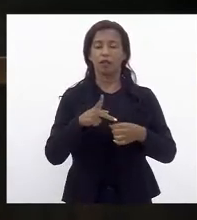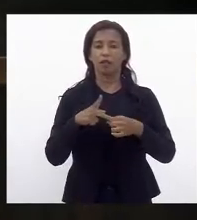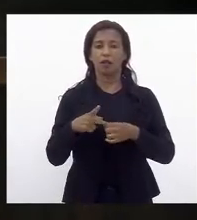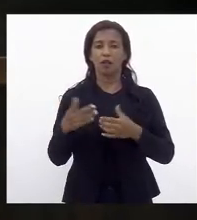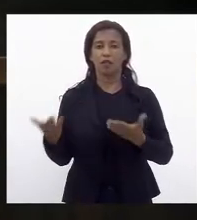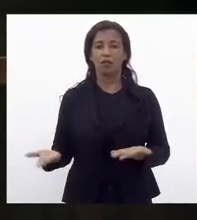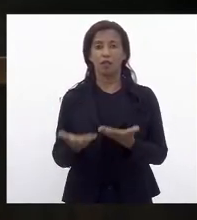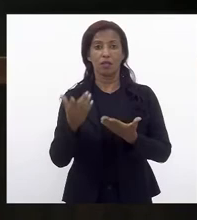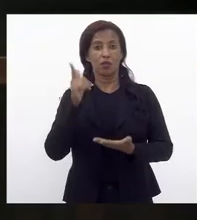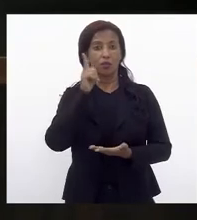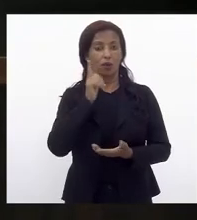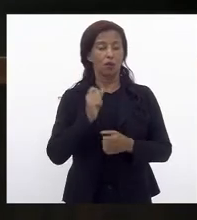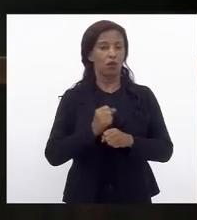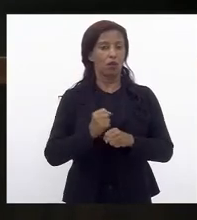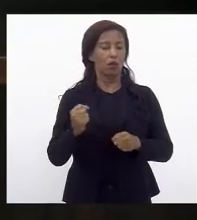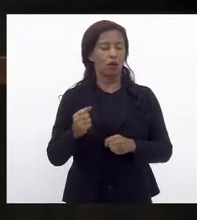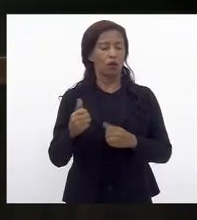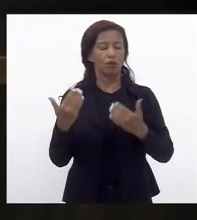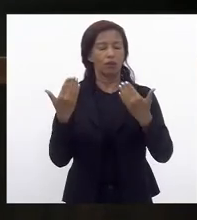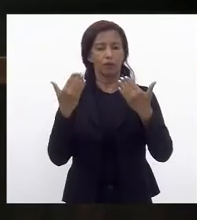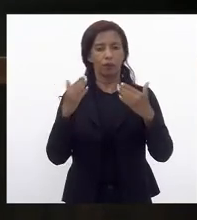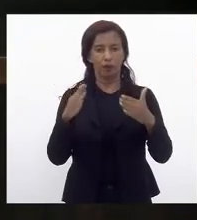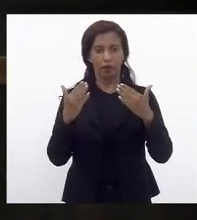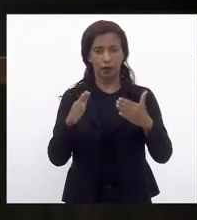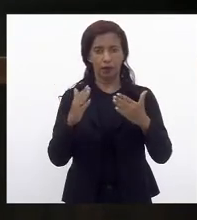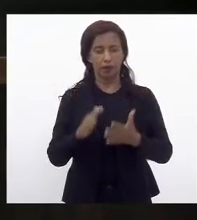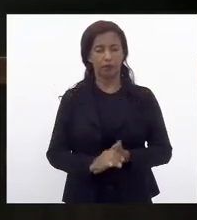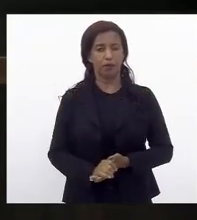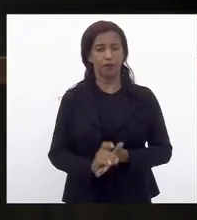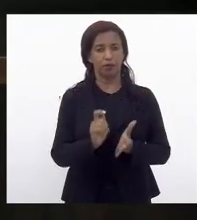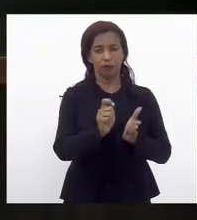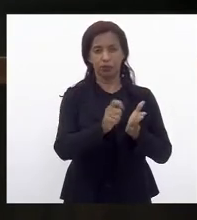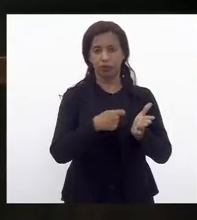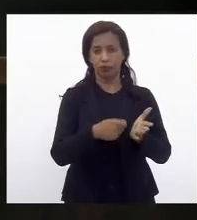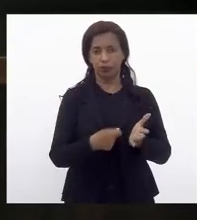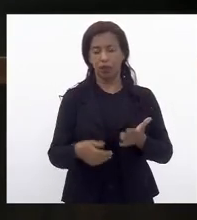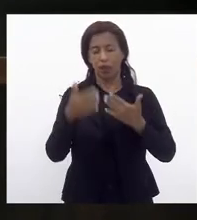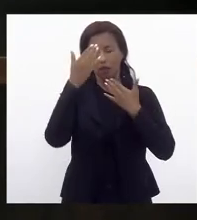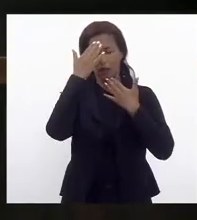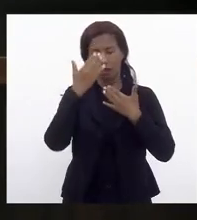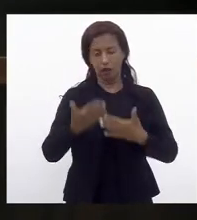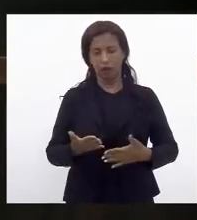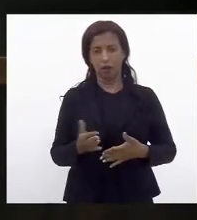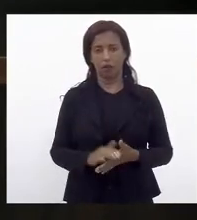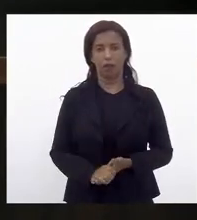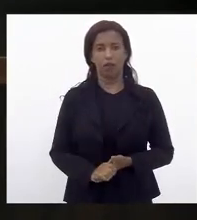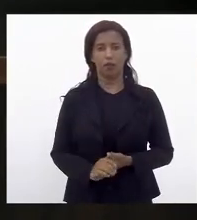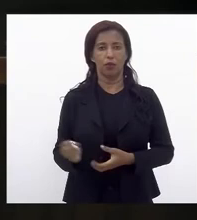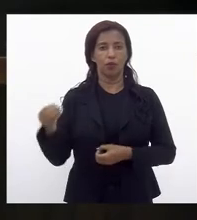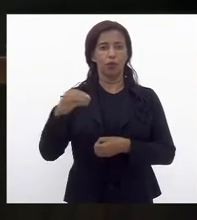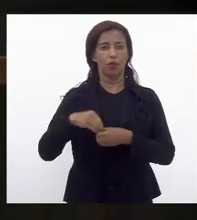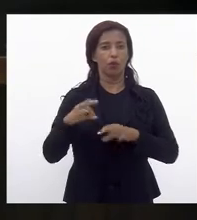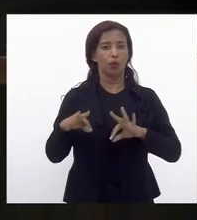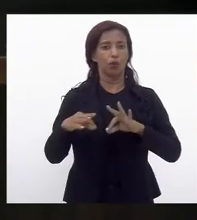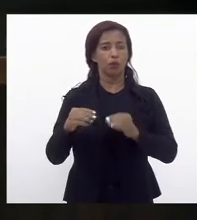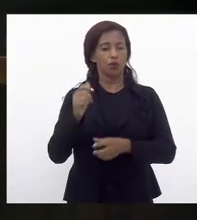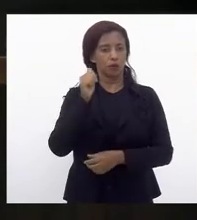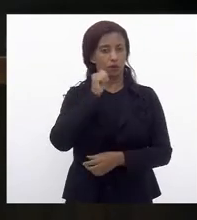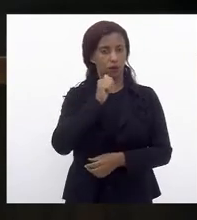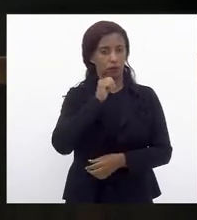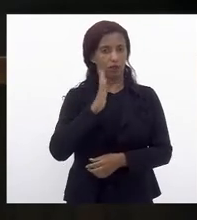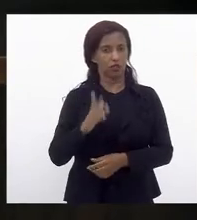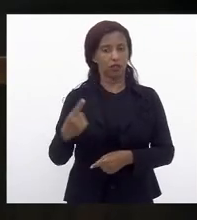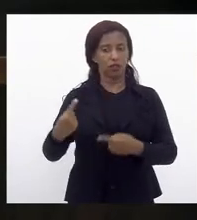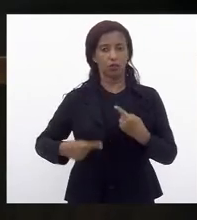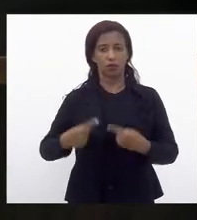ser um ganho enorme. Então, parabenizo as autoras, agradecemos por incluir toda a bancada feminina, que também já era